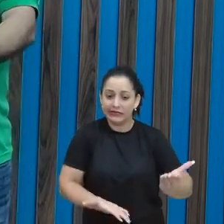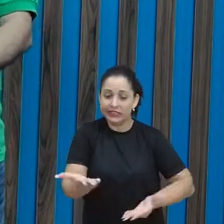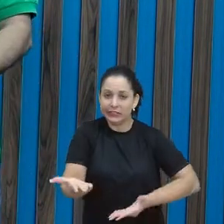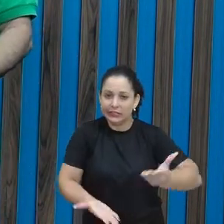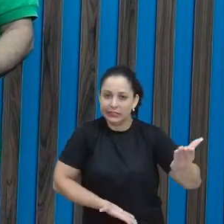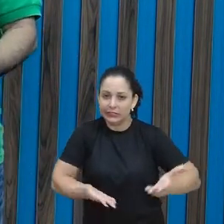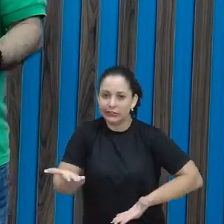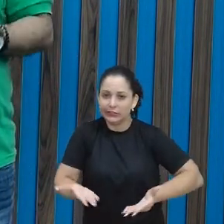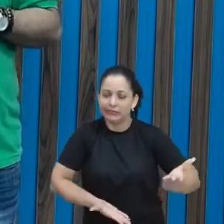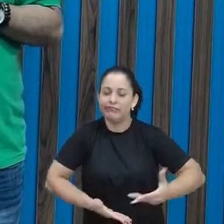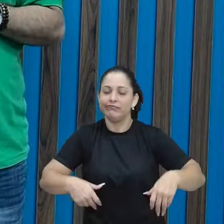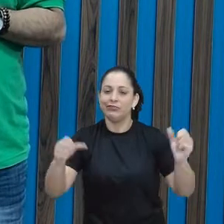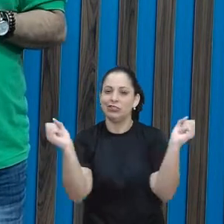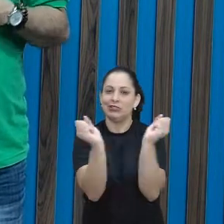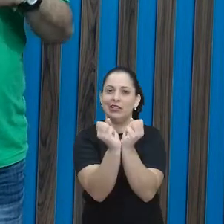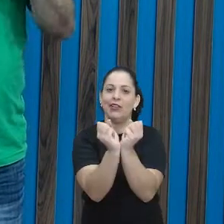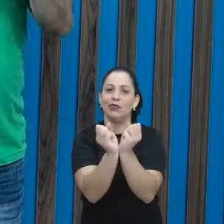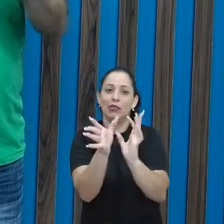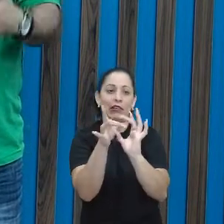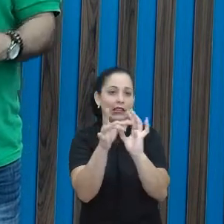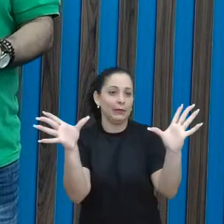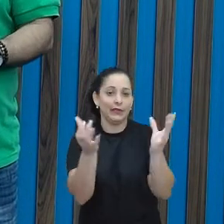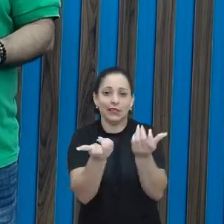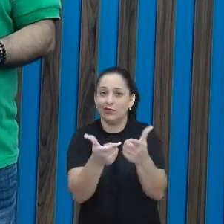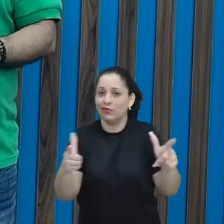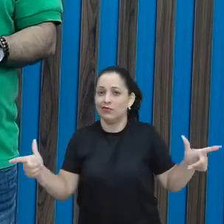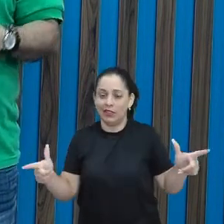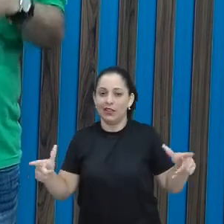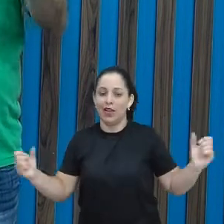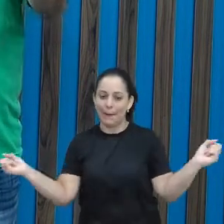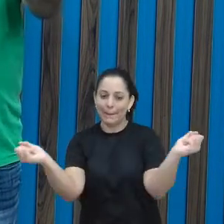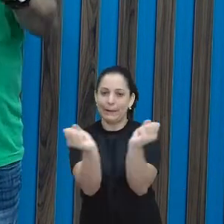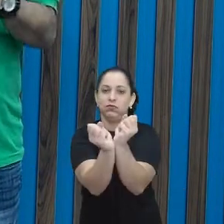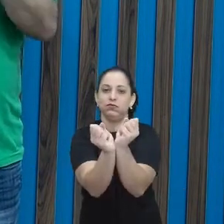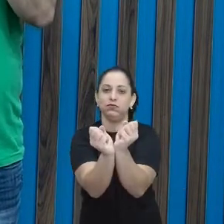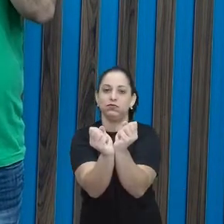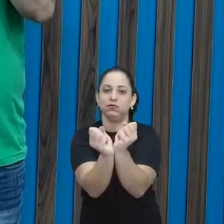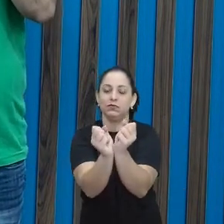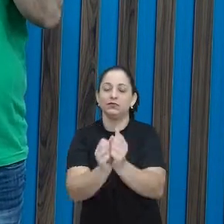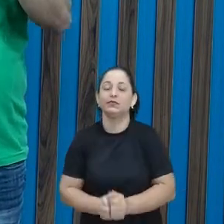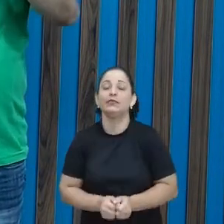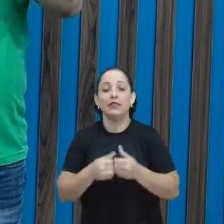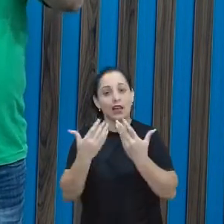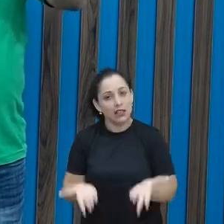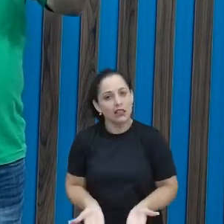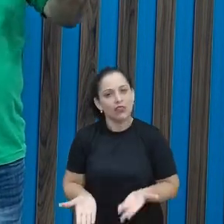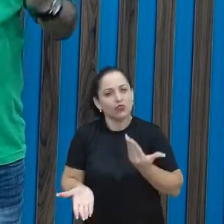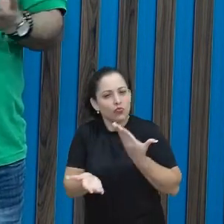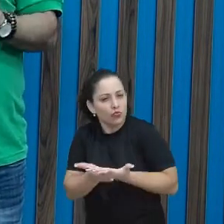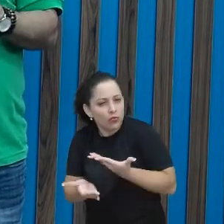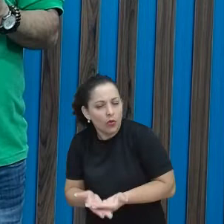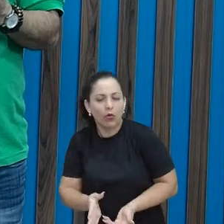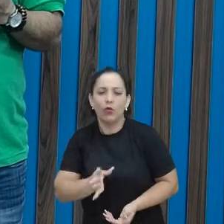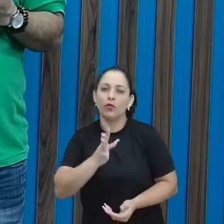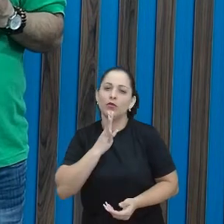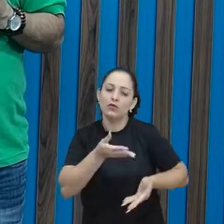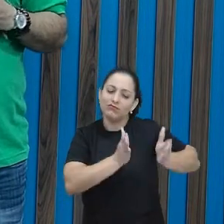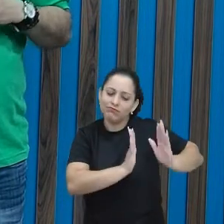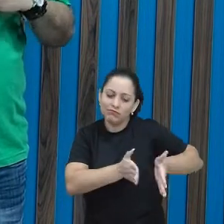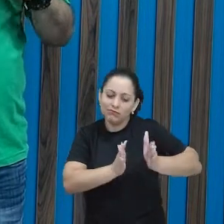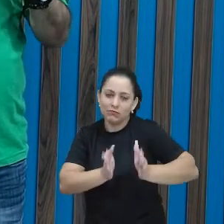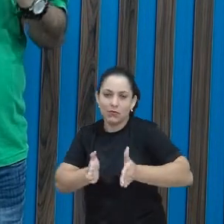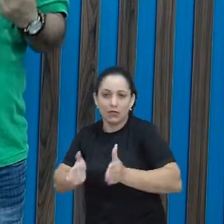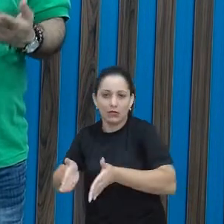sua liberdade sequestrada e é transformada em escravo. Então a gente viu, né, que esse primeiro processo